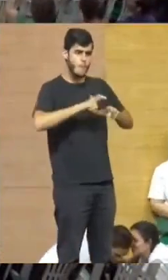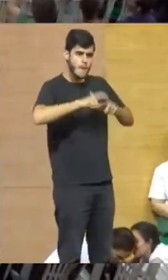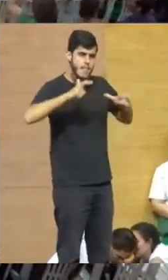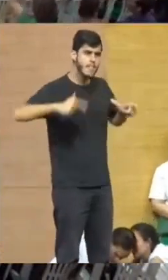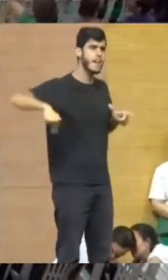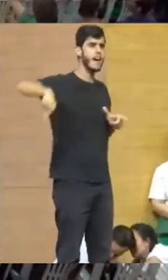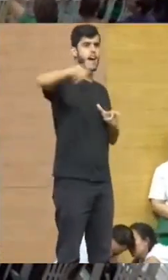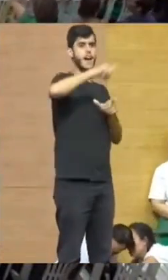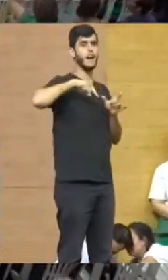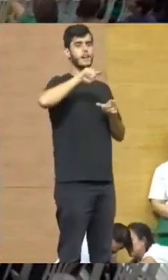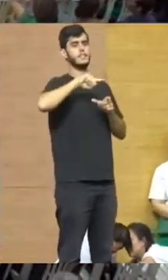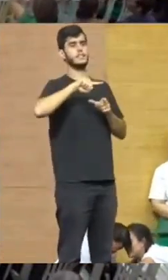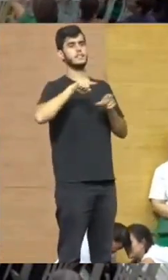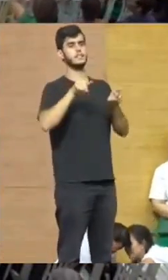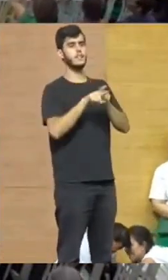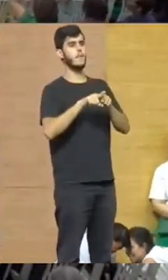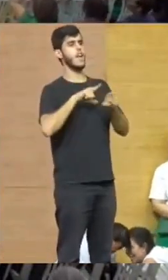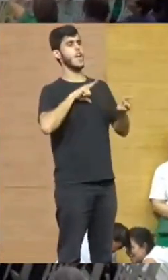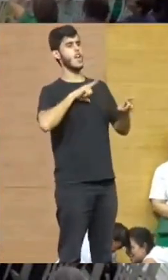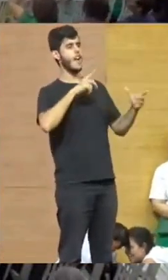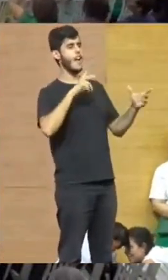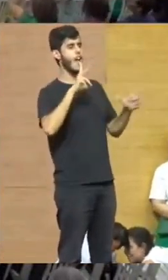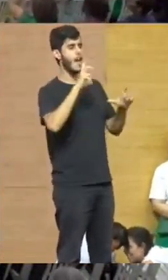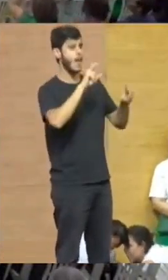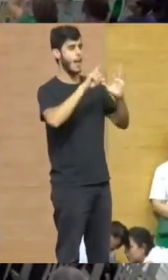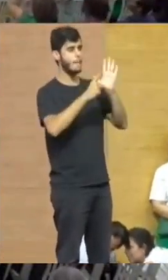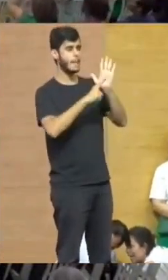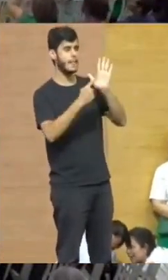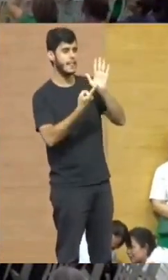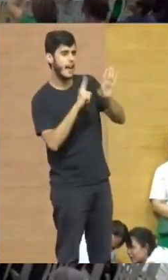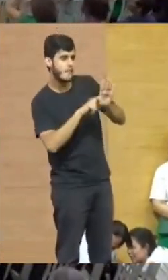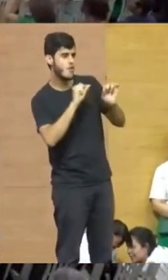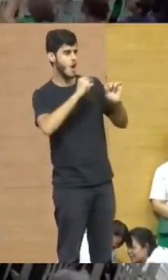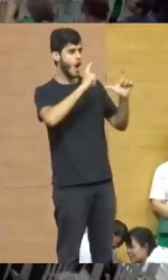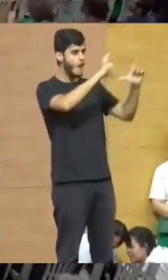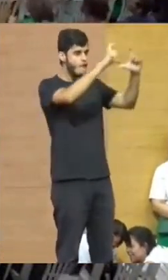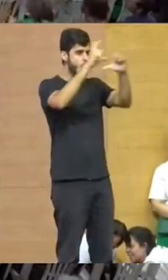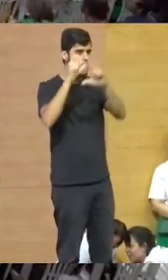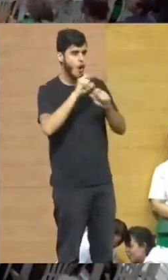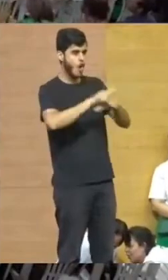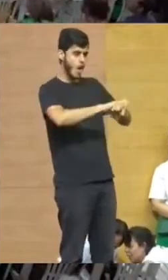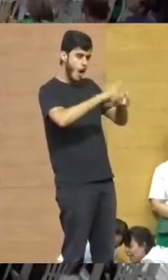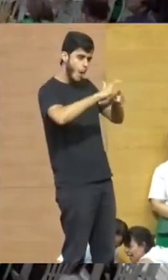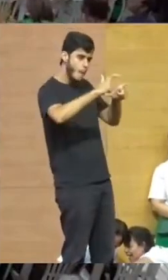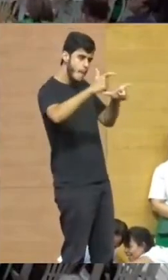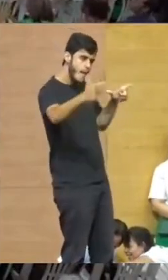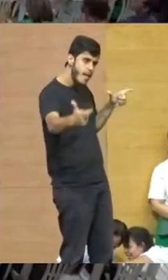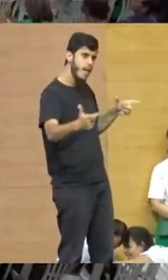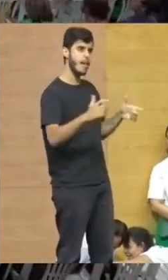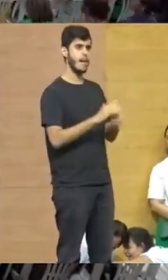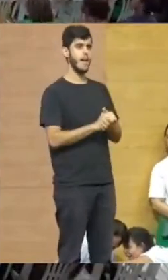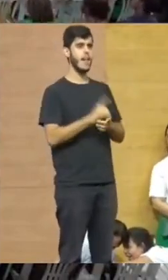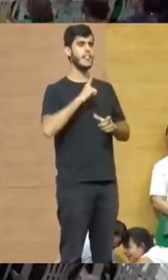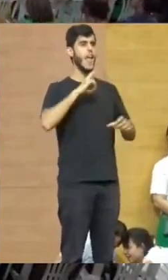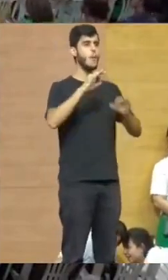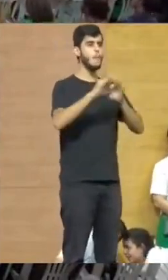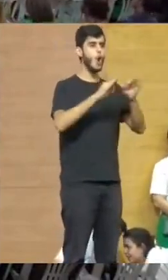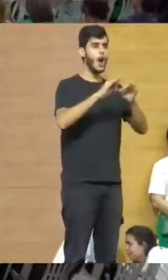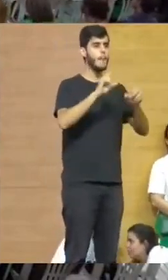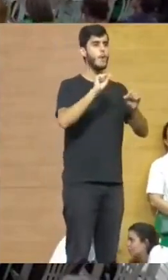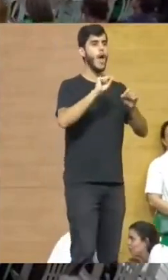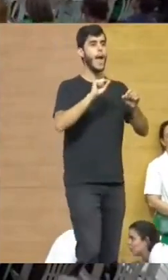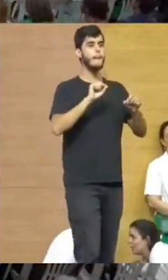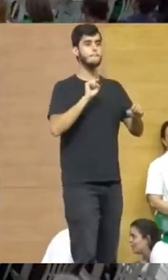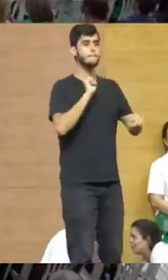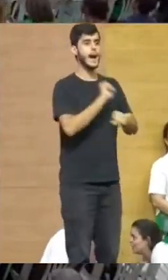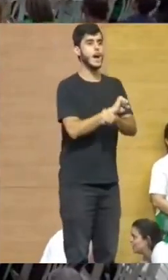livro, o seu álbum de fotos. Essa é a diferença, porque nós temos um programa parado, com mais